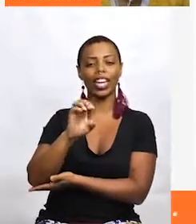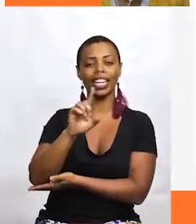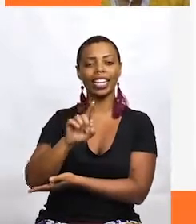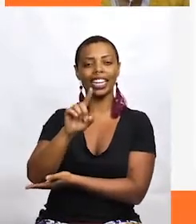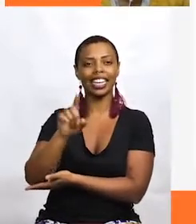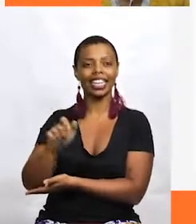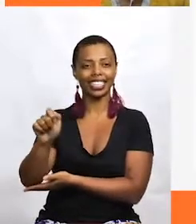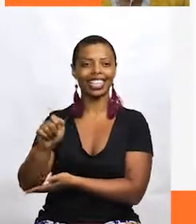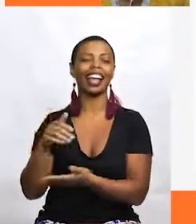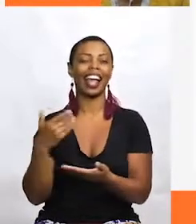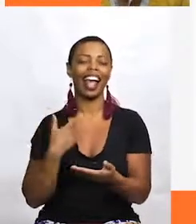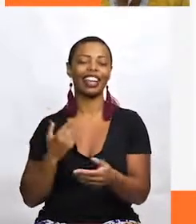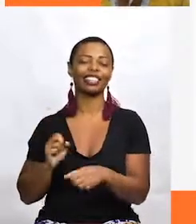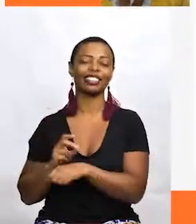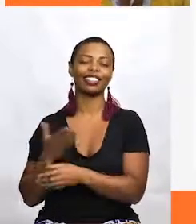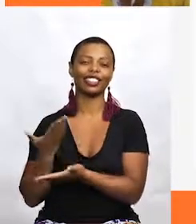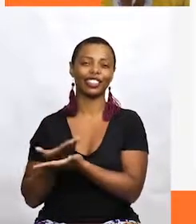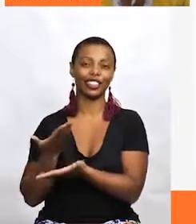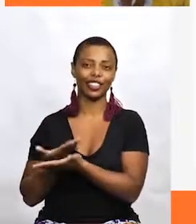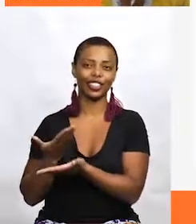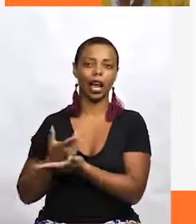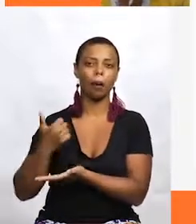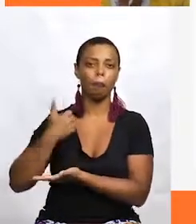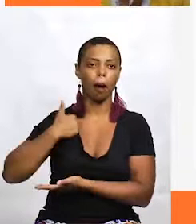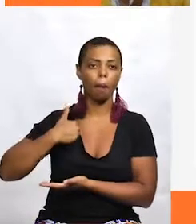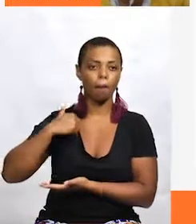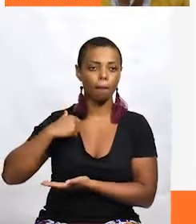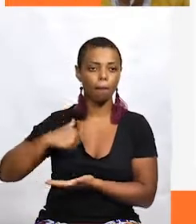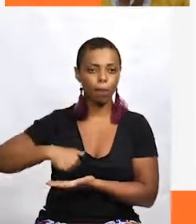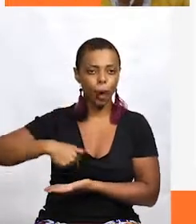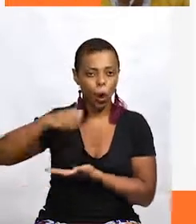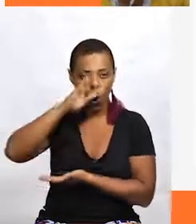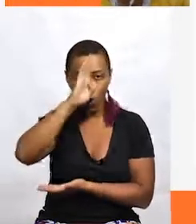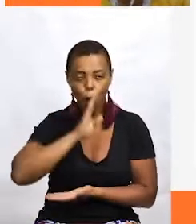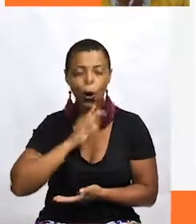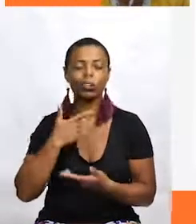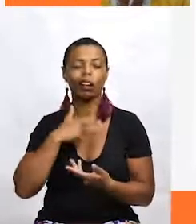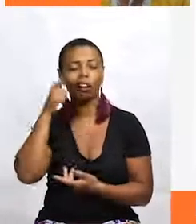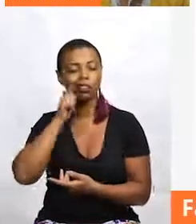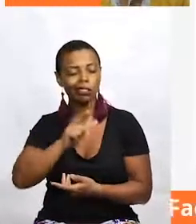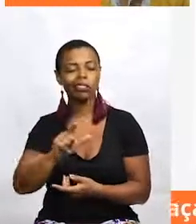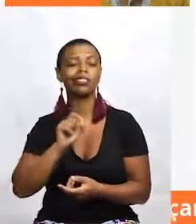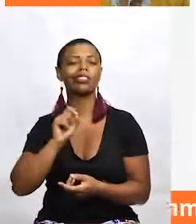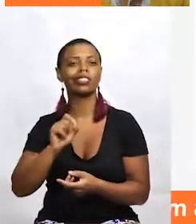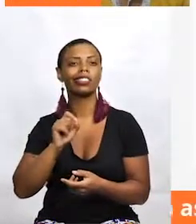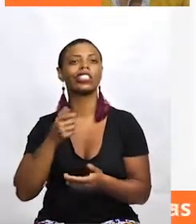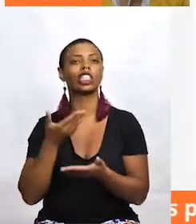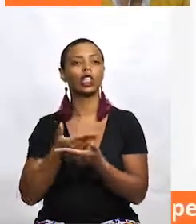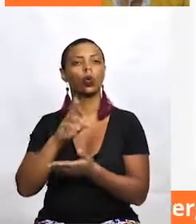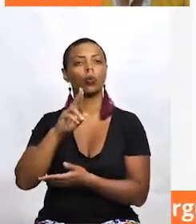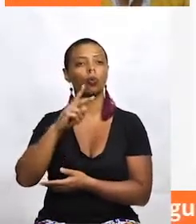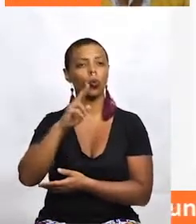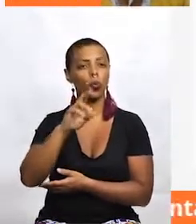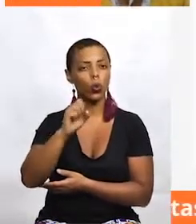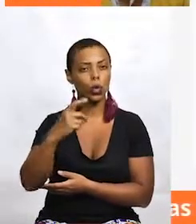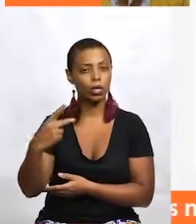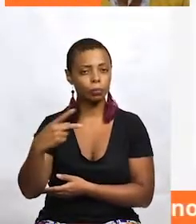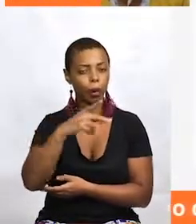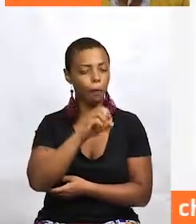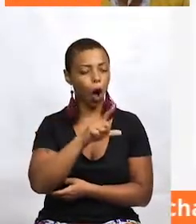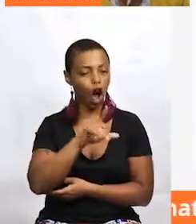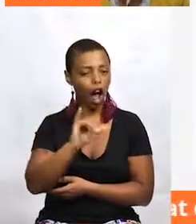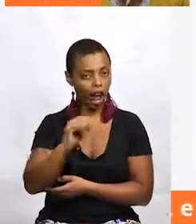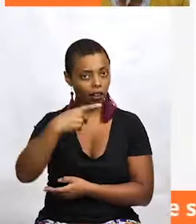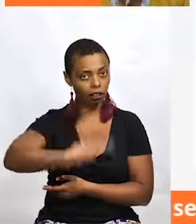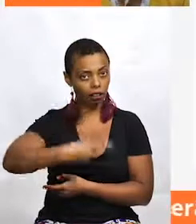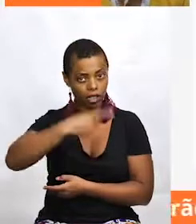bolsa sanduíche de doutorado, fiz os cursos de doutorado na Escola de Engenharia da Polides, da USP de São Paulo, e depois eu fui